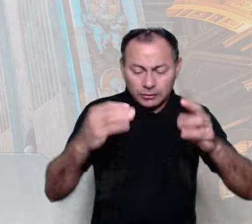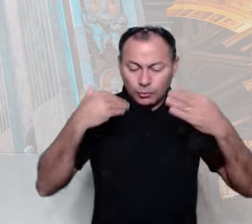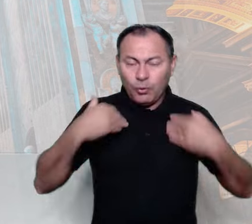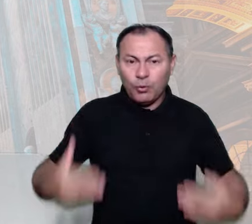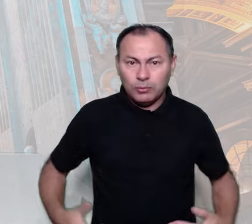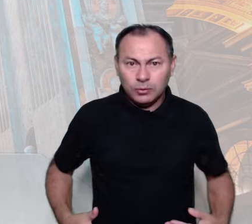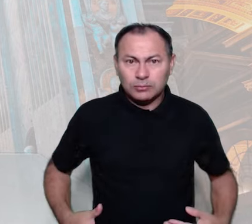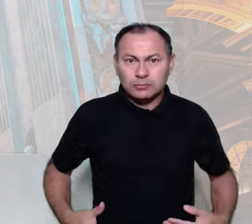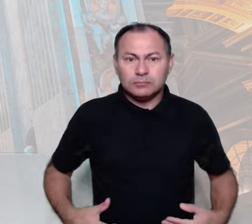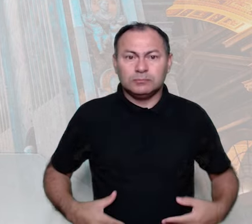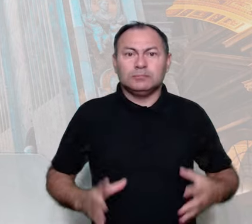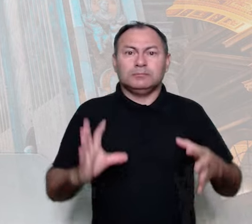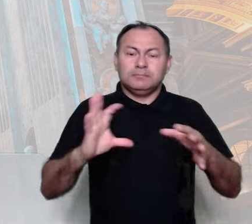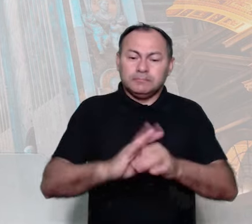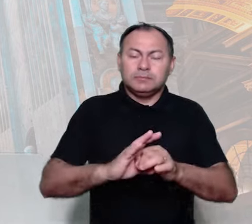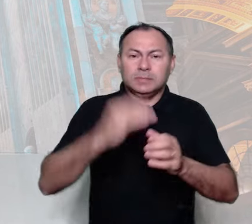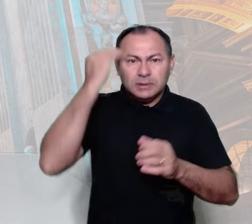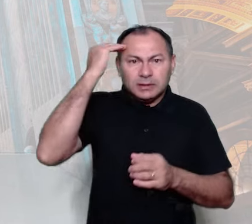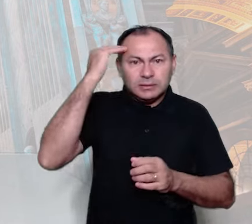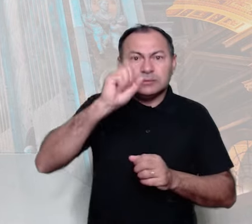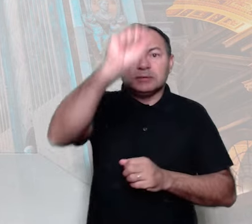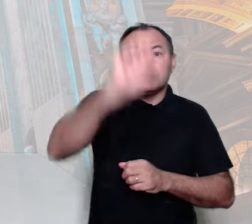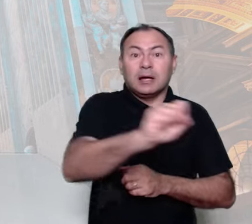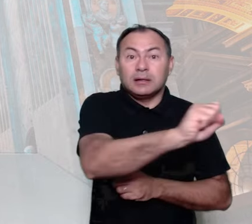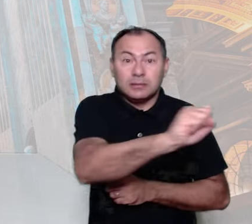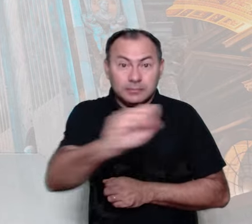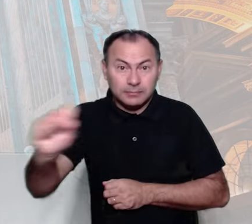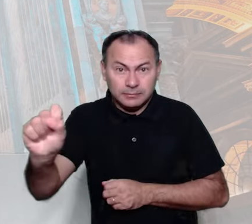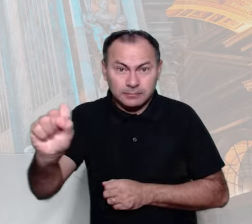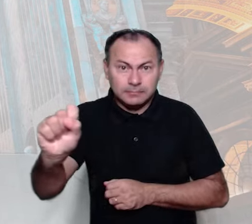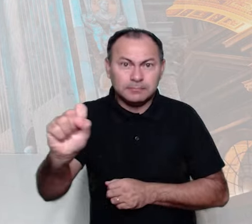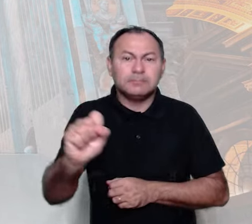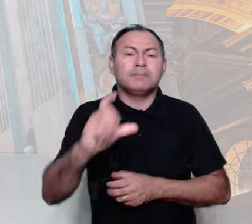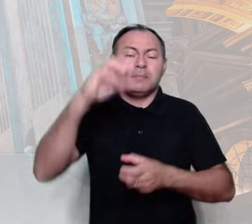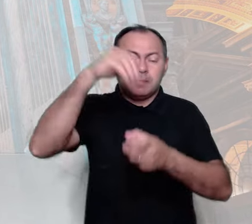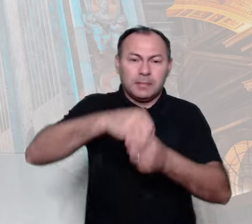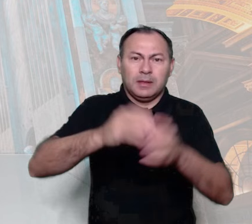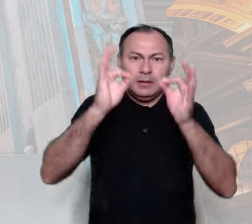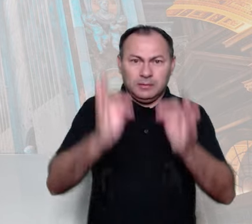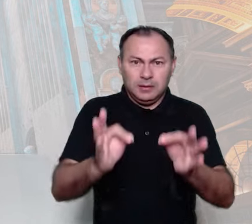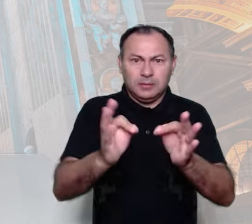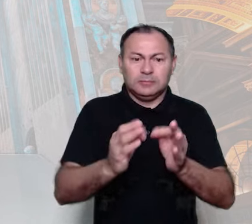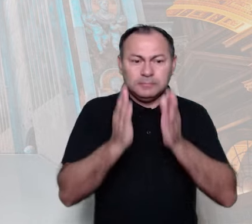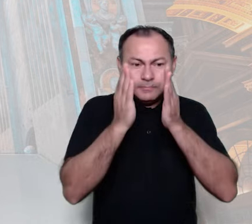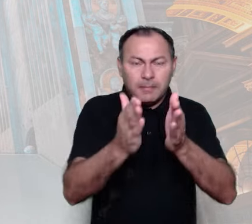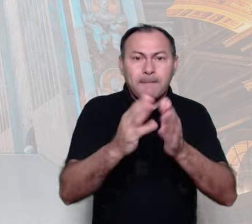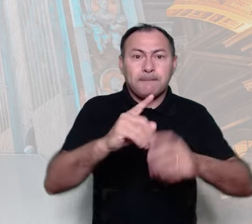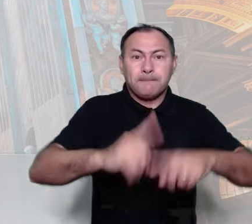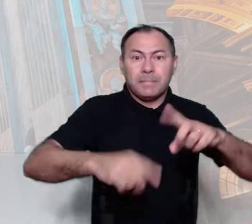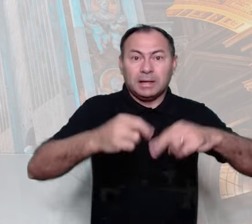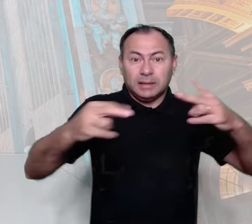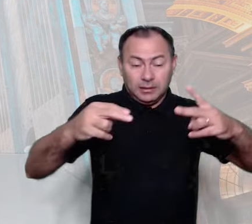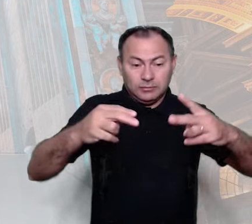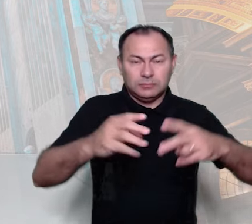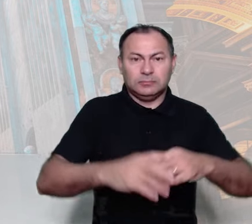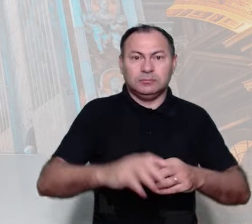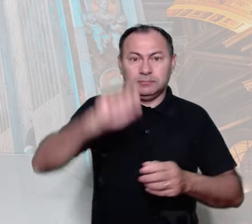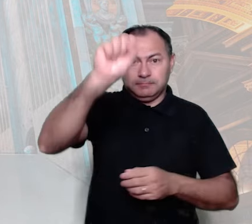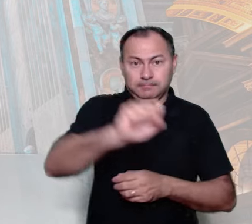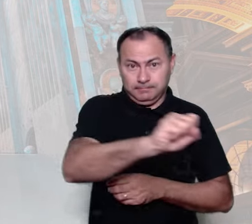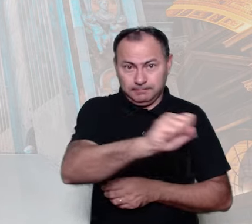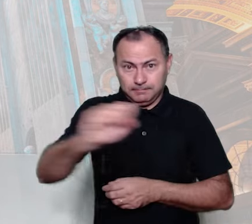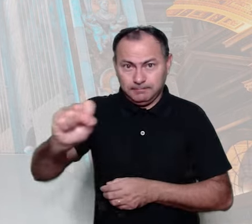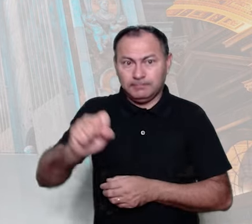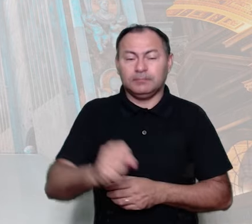e corpórea, concluindo assim a noção de sacramento, que contém exatamente isso, uma dimensão material, a